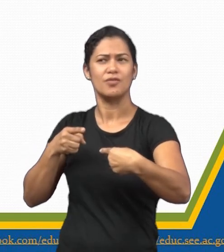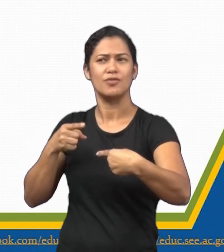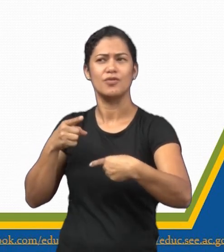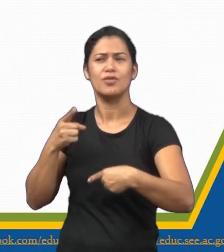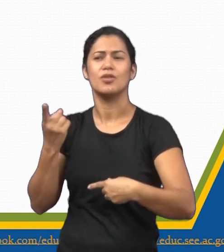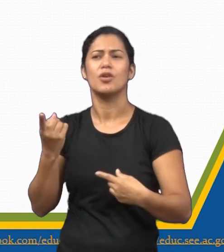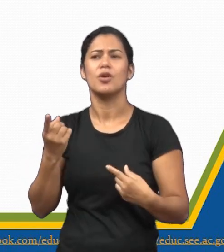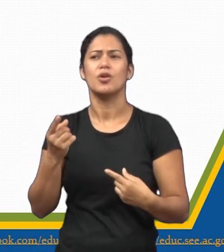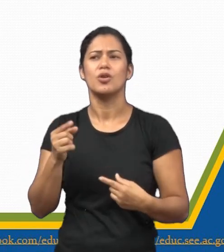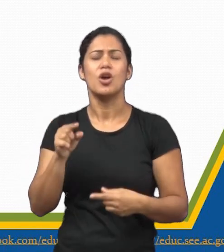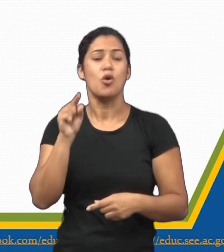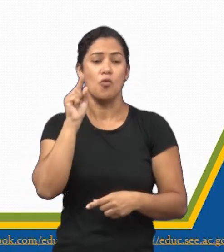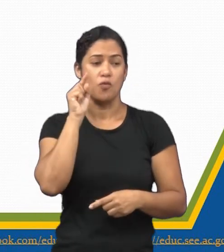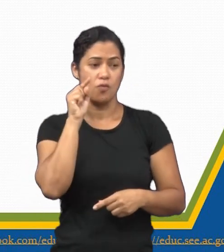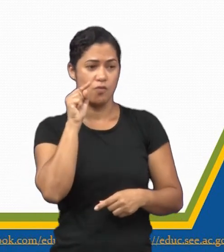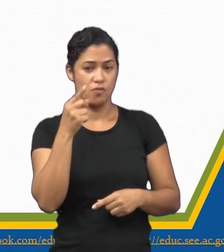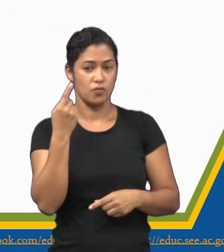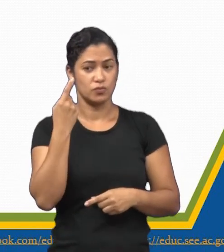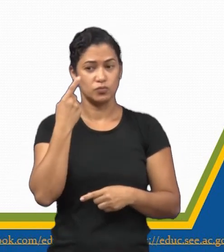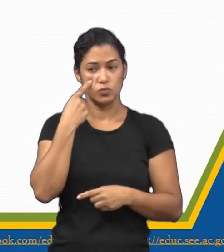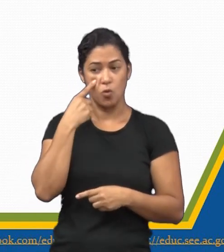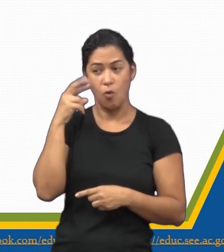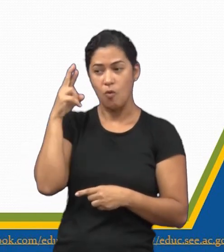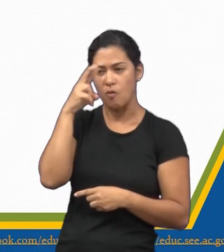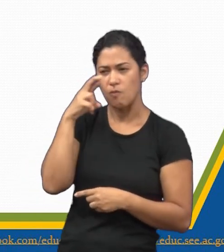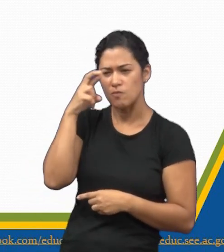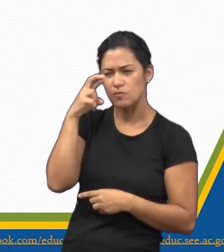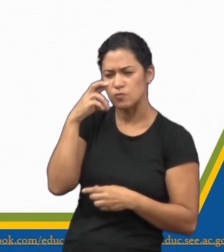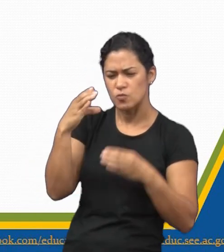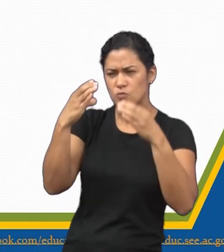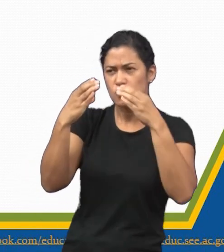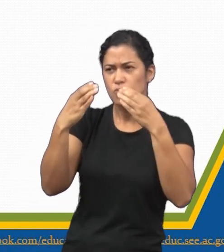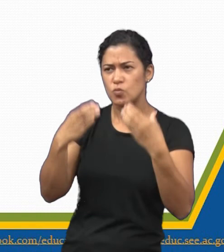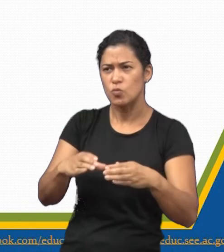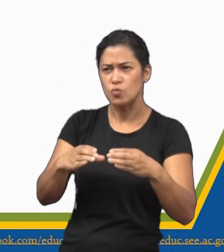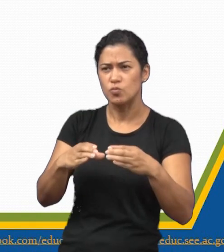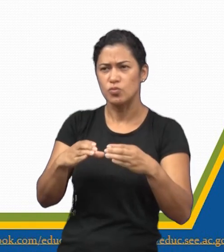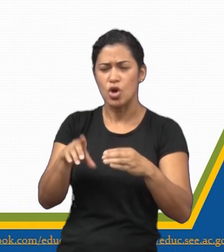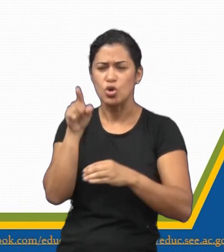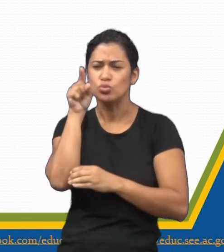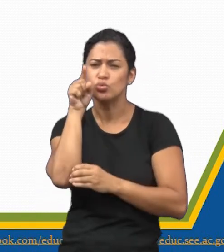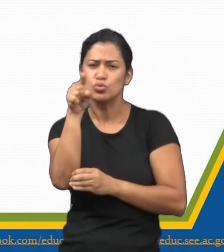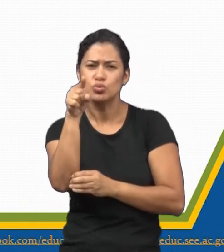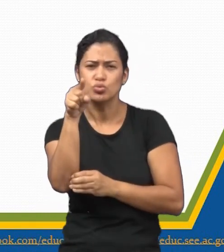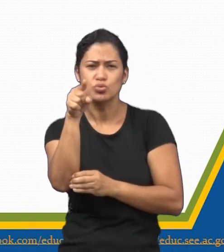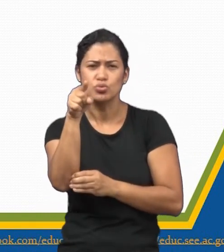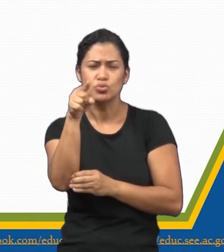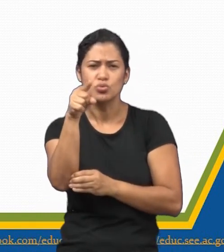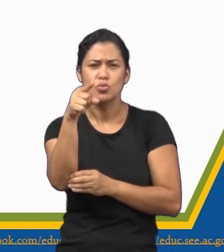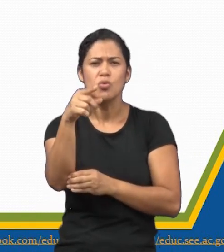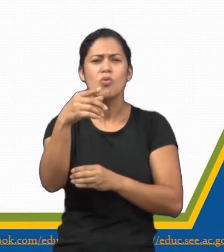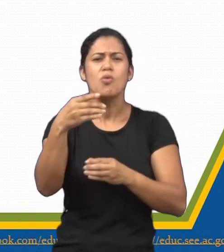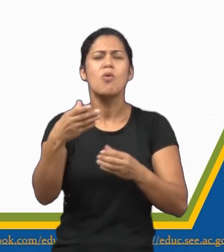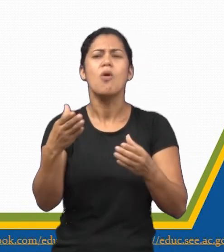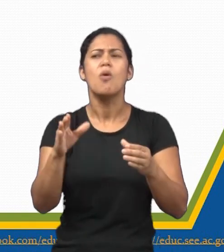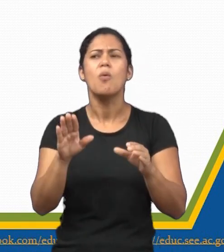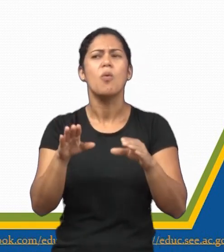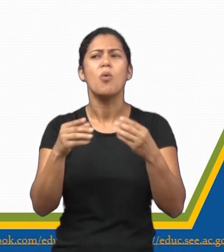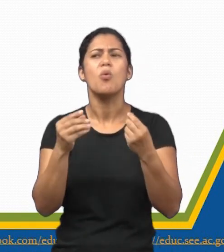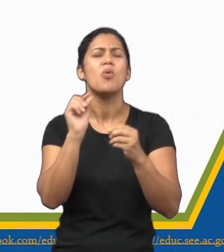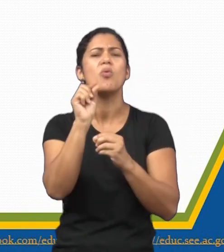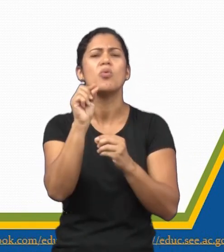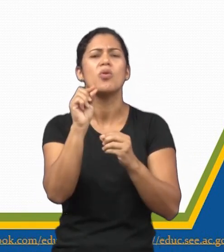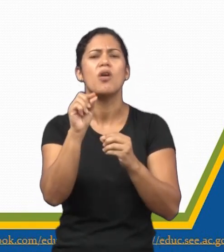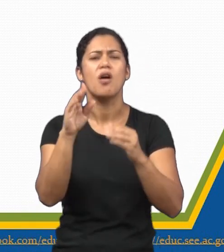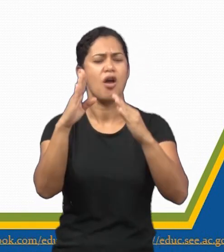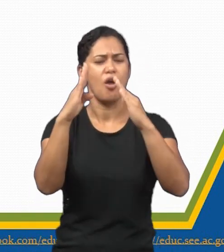Você irá observar se o seu bairro é residencial, industrial, comercial ou misto e registre todas as